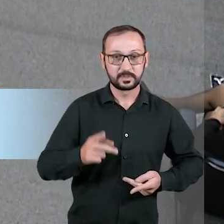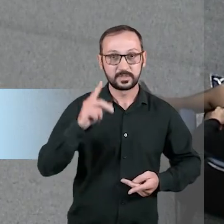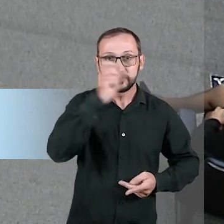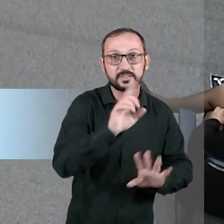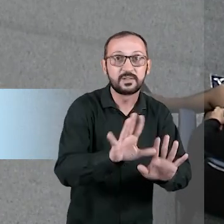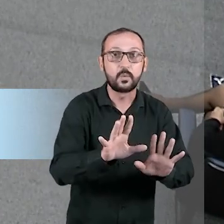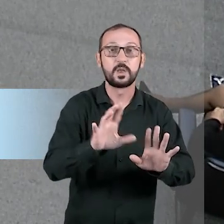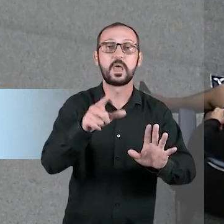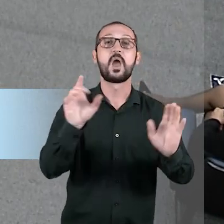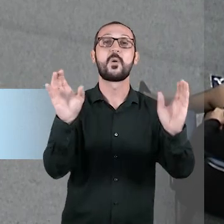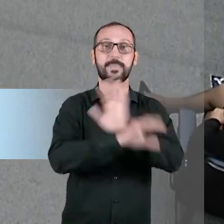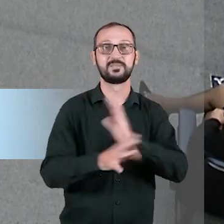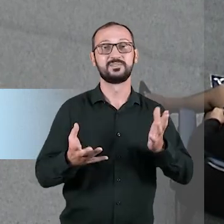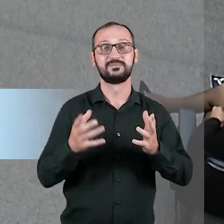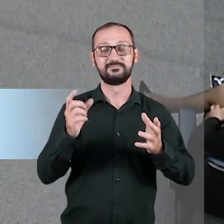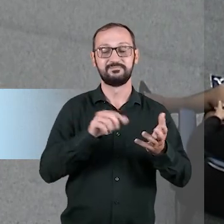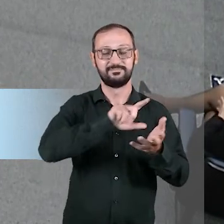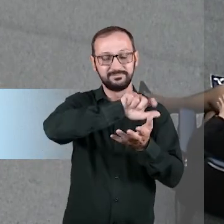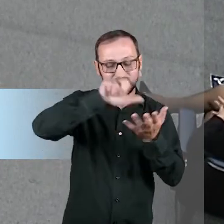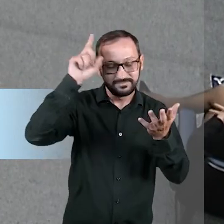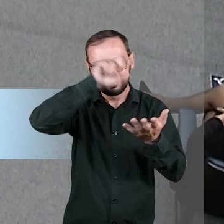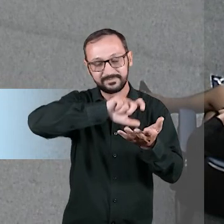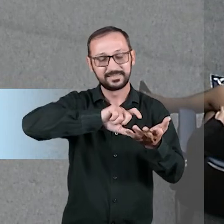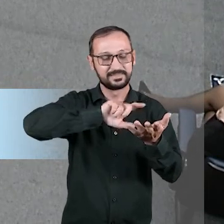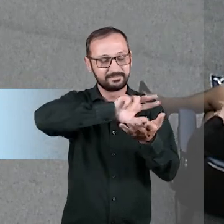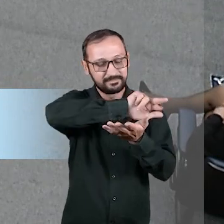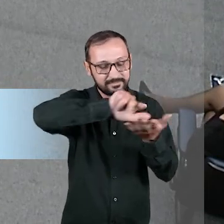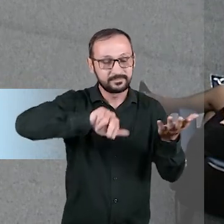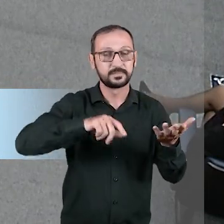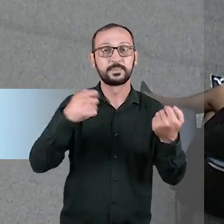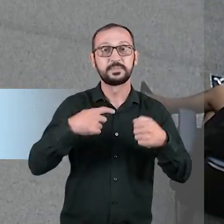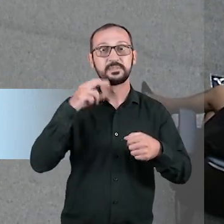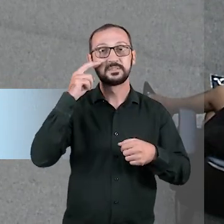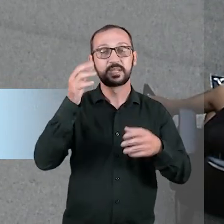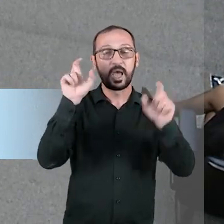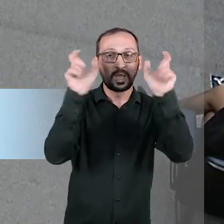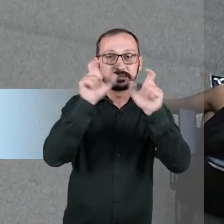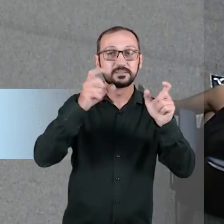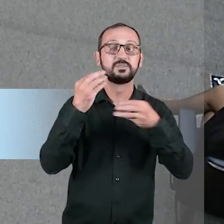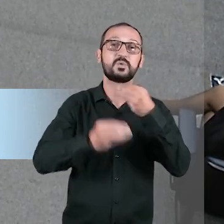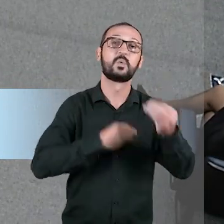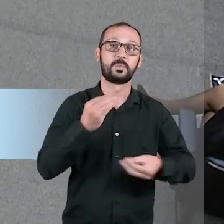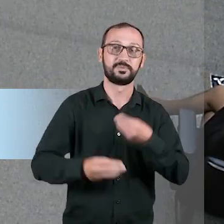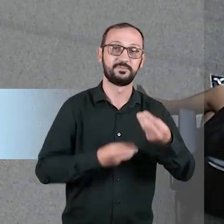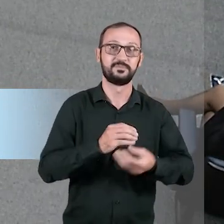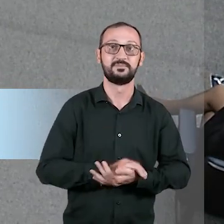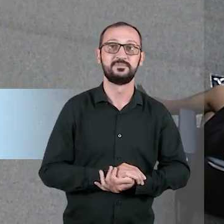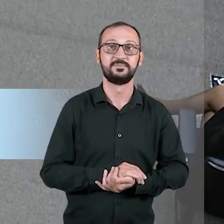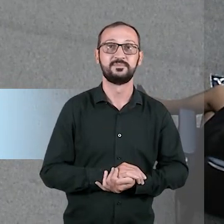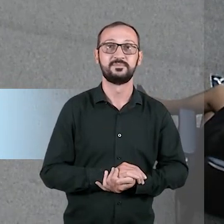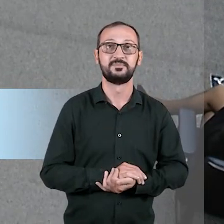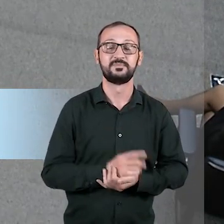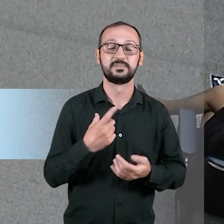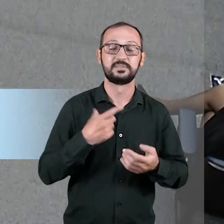não é complicado, é complexo, né? Então ele cria meios e a gente tem que estar atento a essas formas,